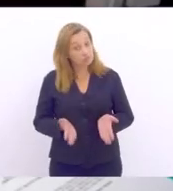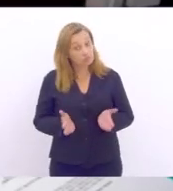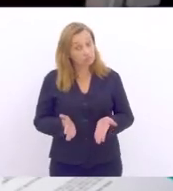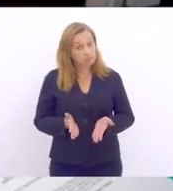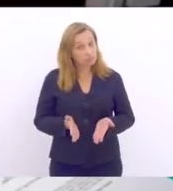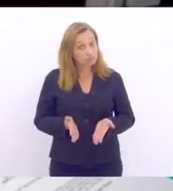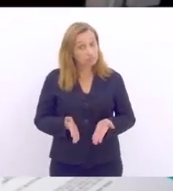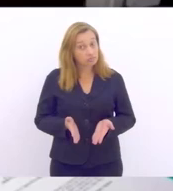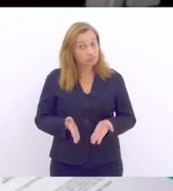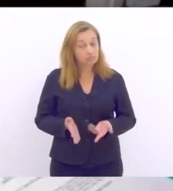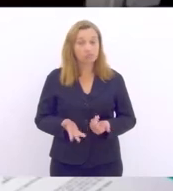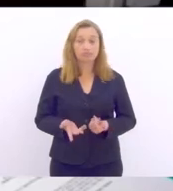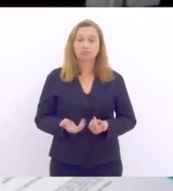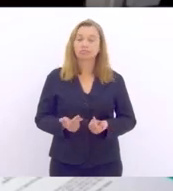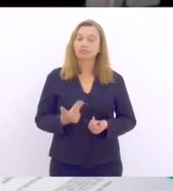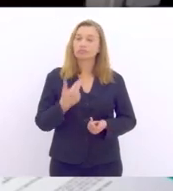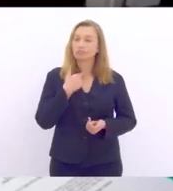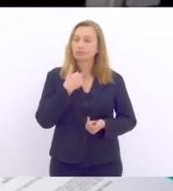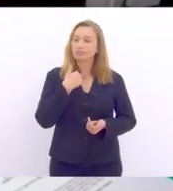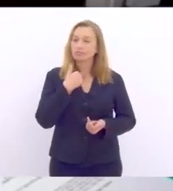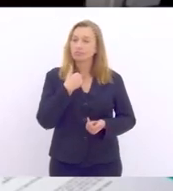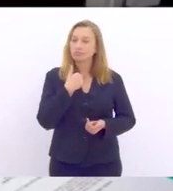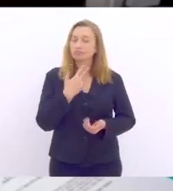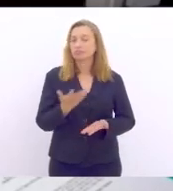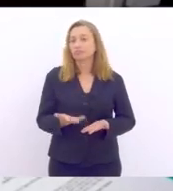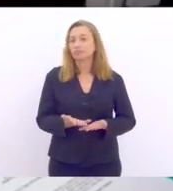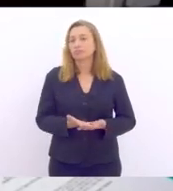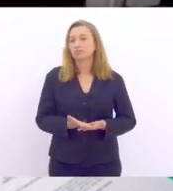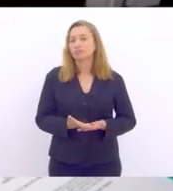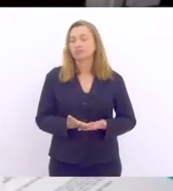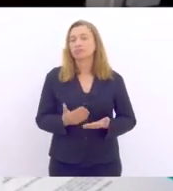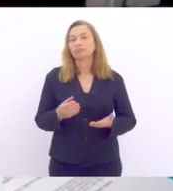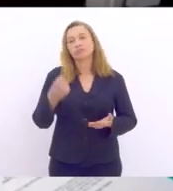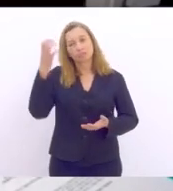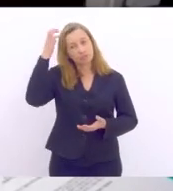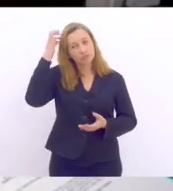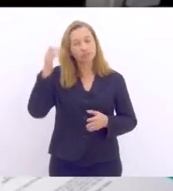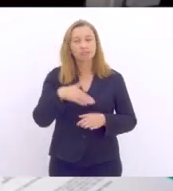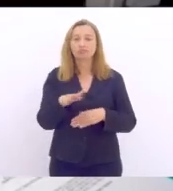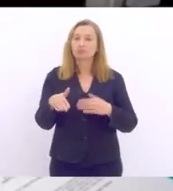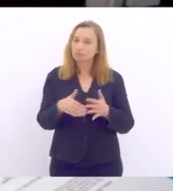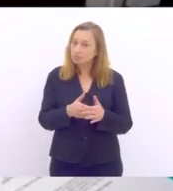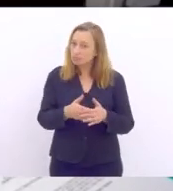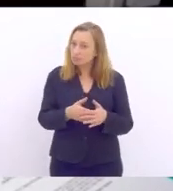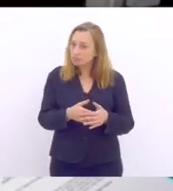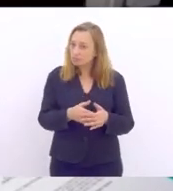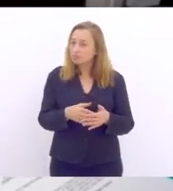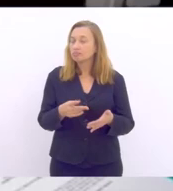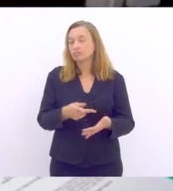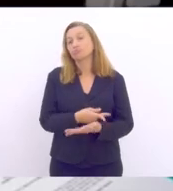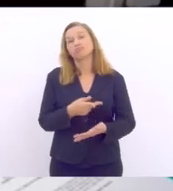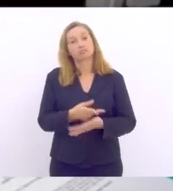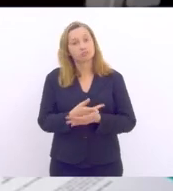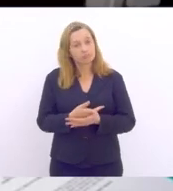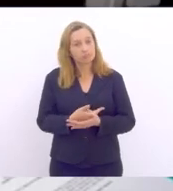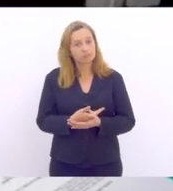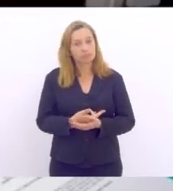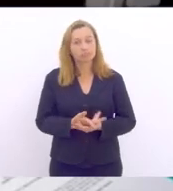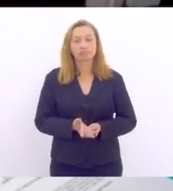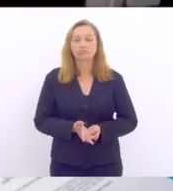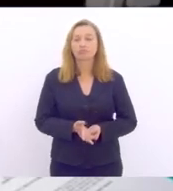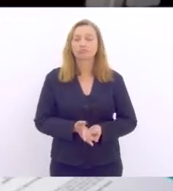também para que a gente faça genericamente uma amálgama do que sejam esses atos violentos